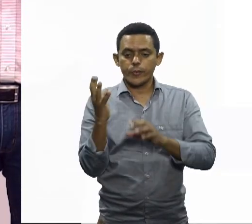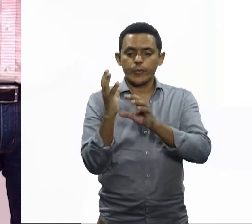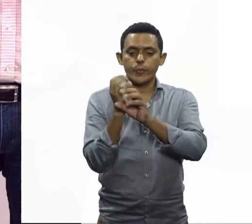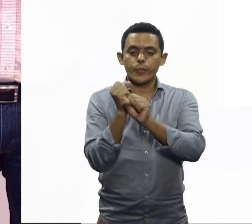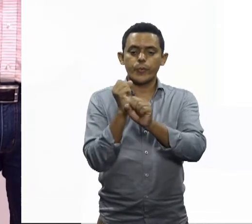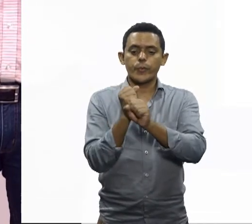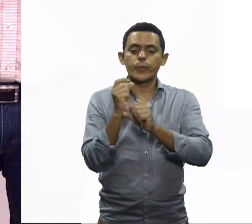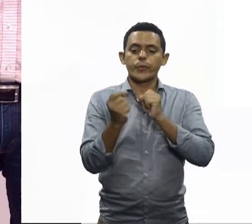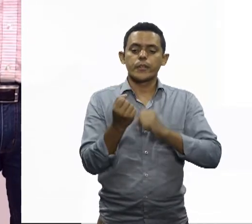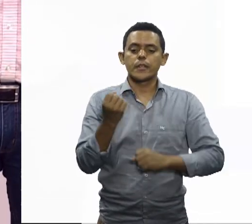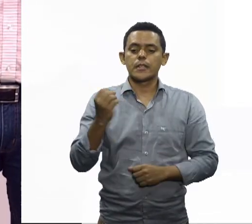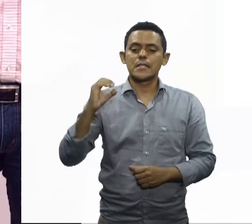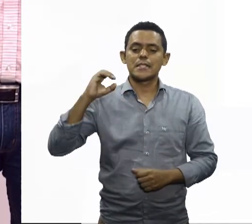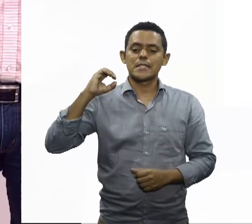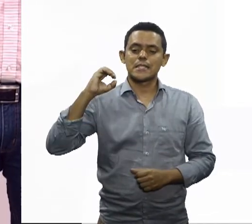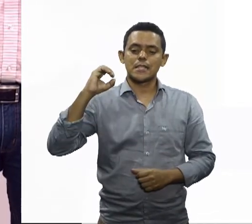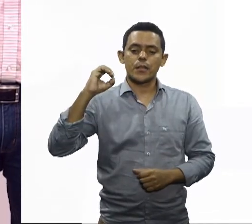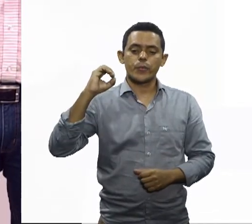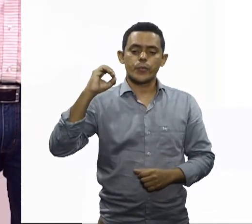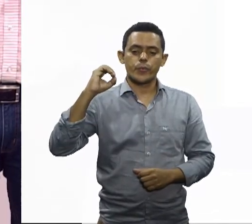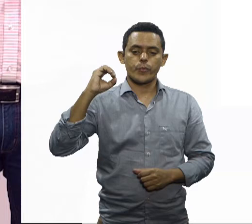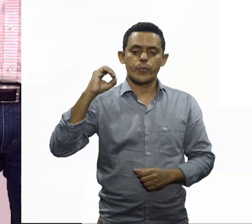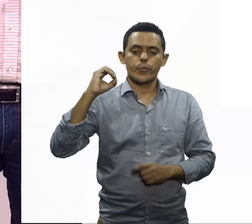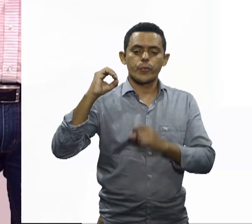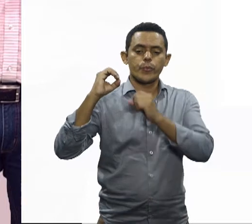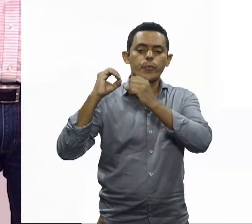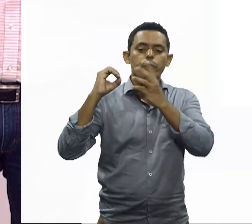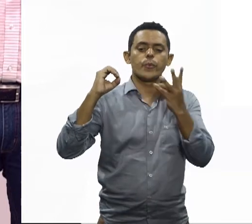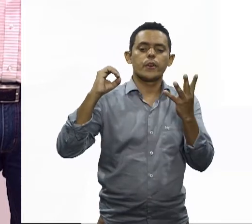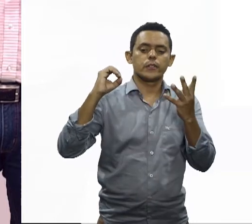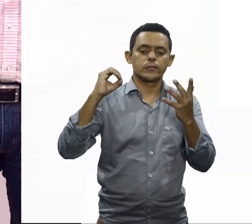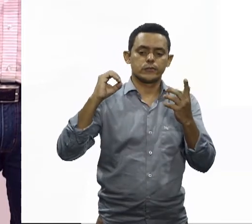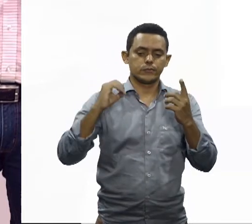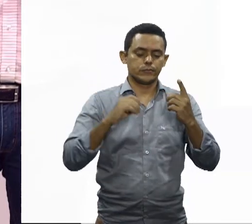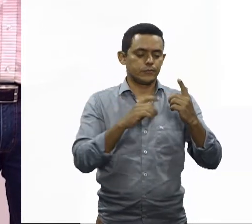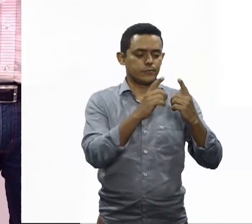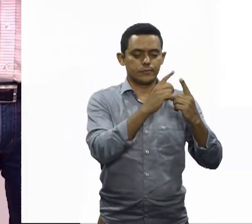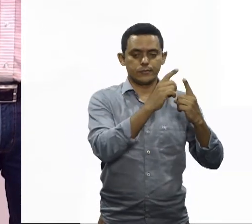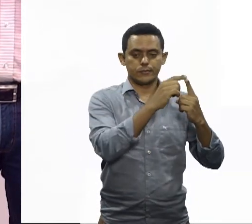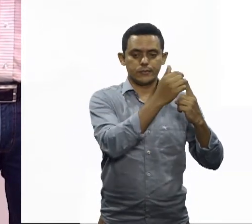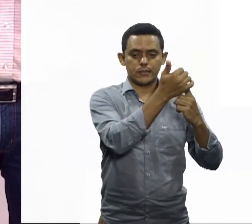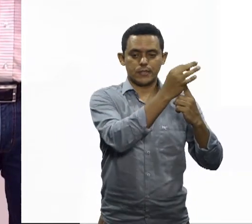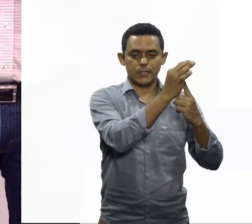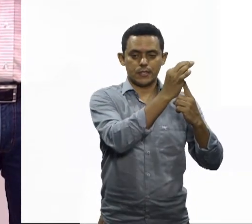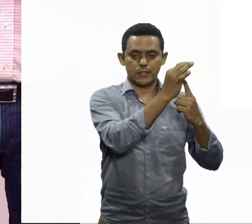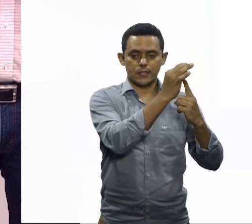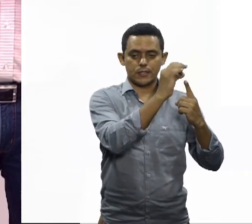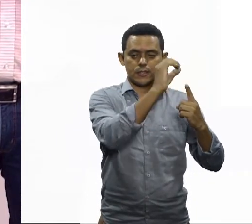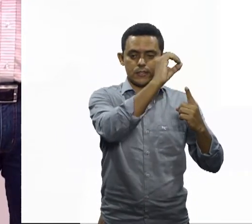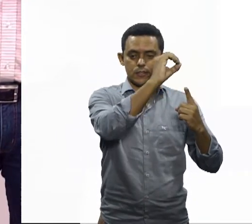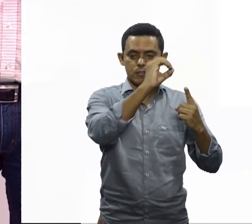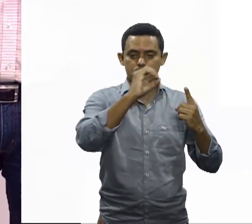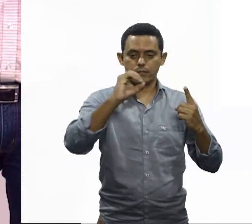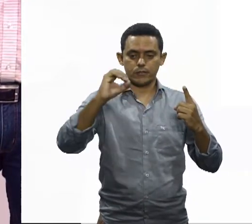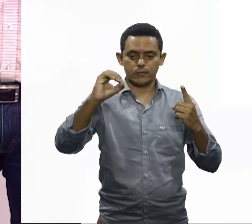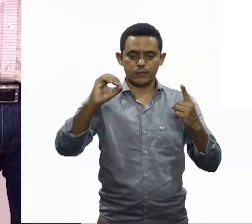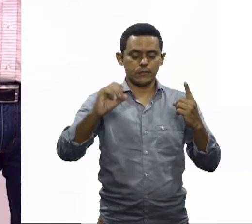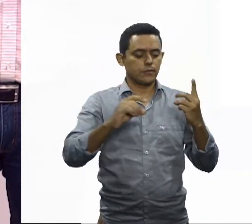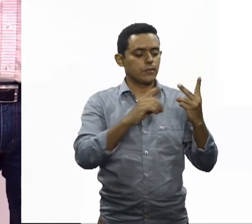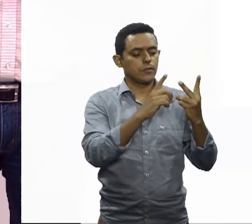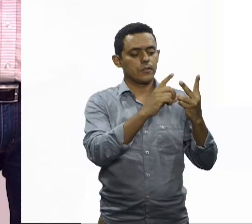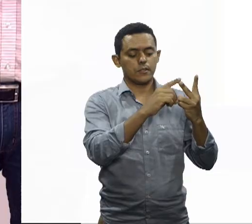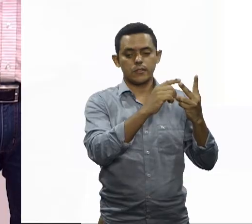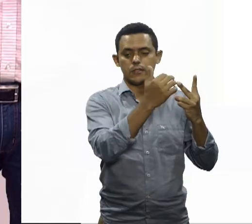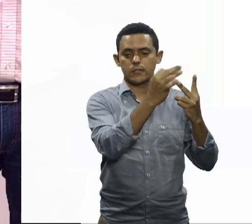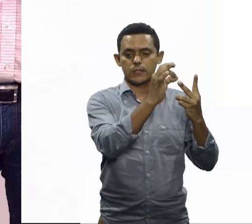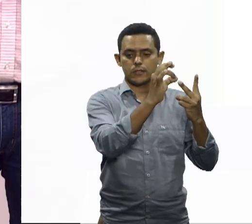3 zeros. O zero que está do 10, do primeiro 10, que está em quilômetro e hectômetro. Um 10 que está em hectômetro e